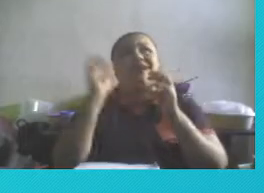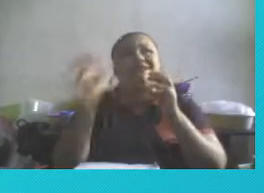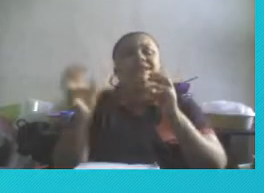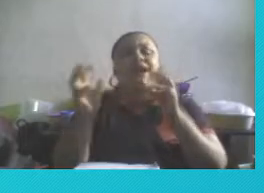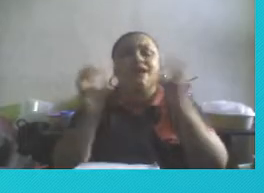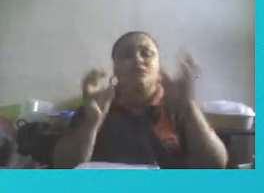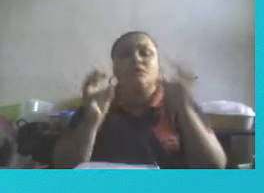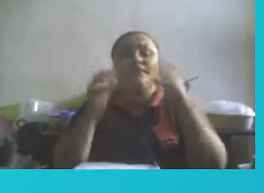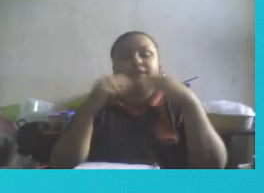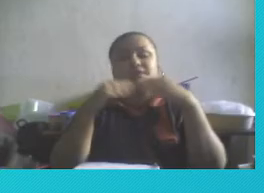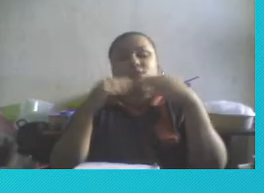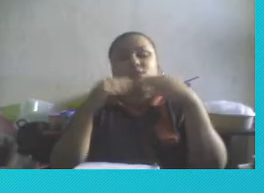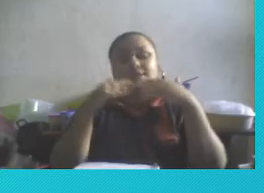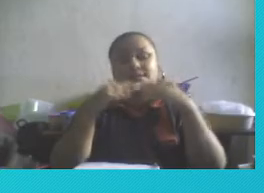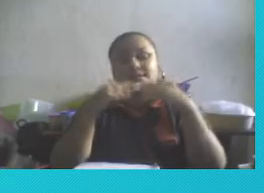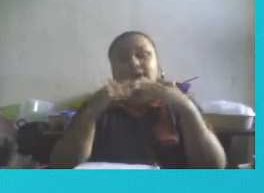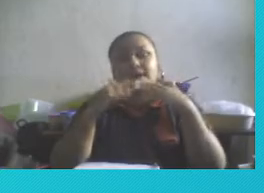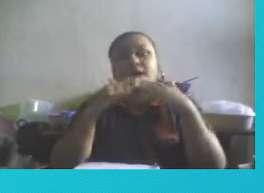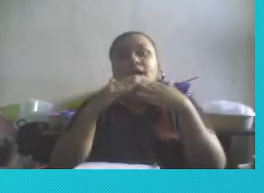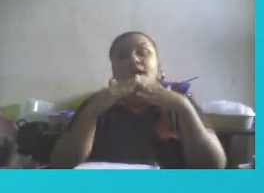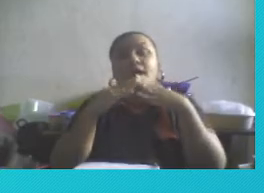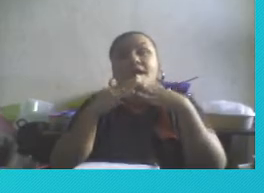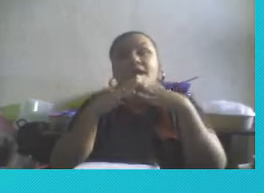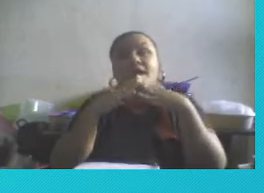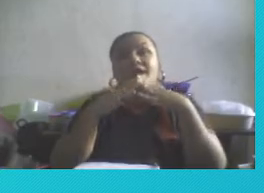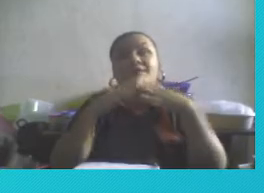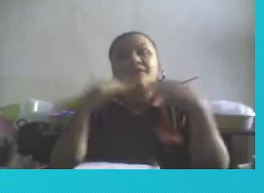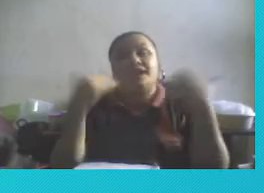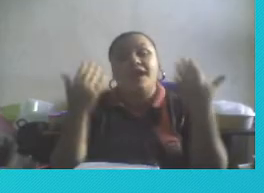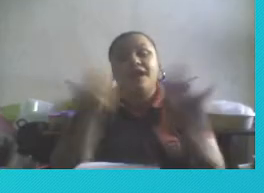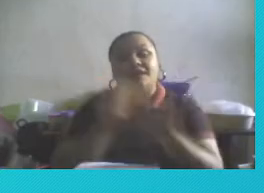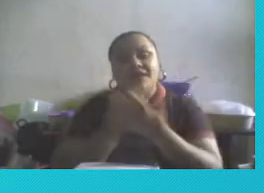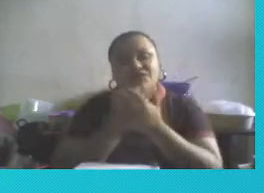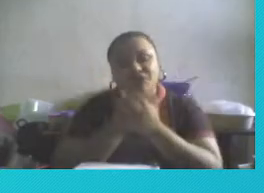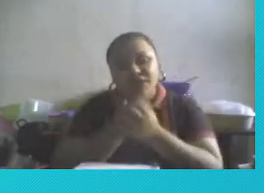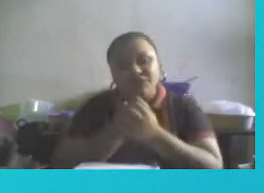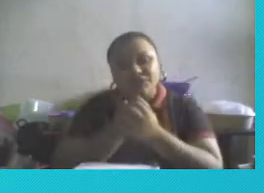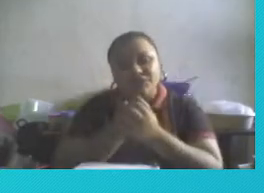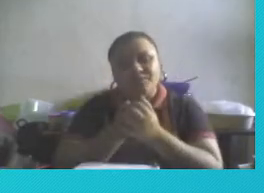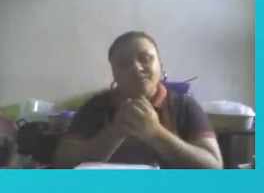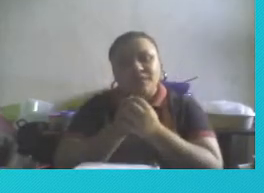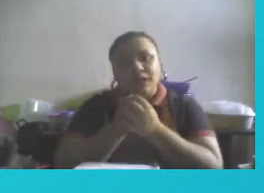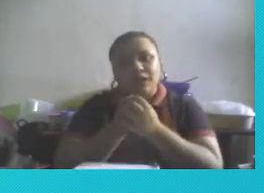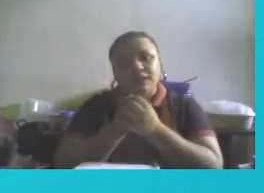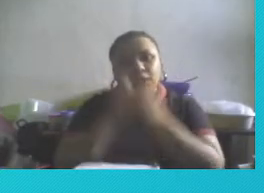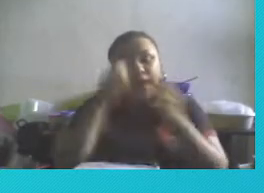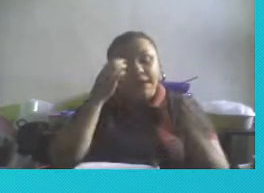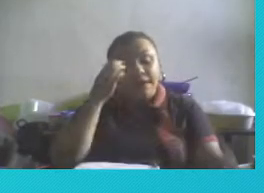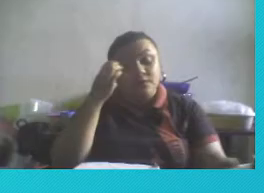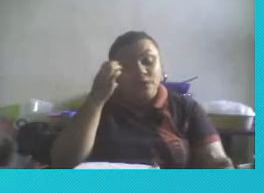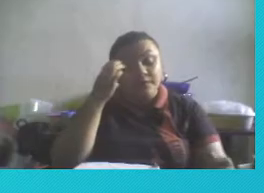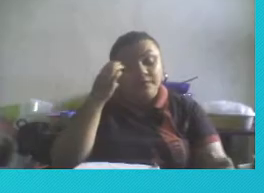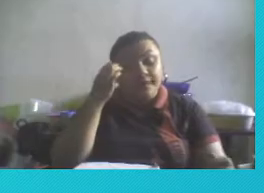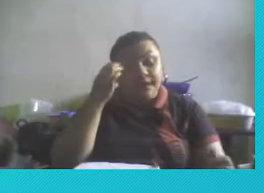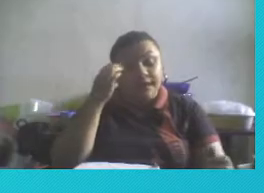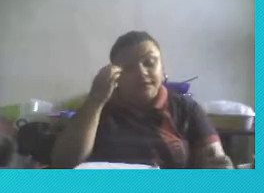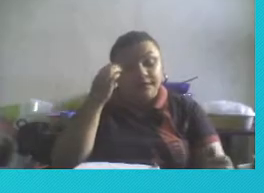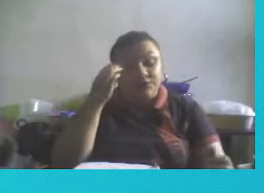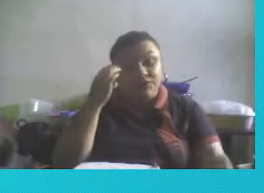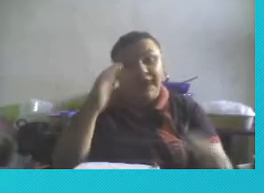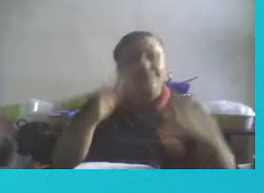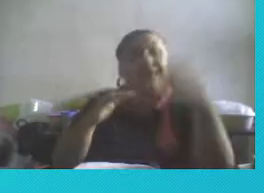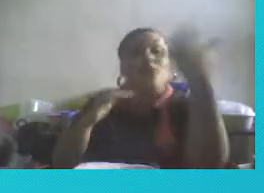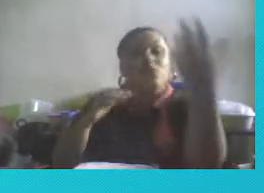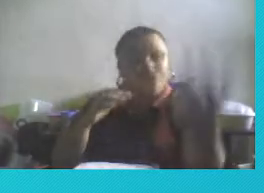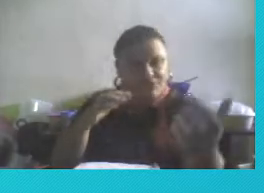vírus, bactéria, todas as doenças, elas requerem da gente, não é que as doenças requerem da